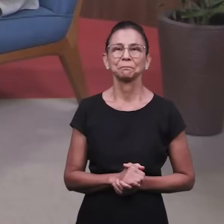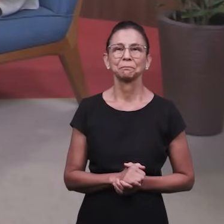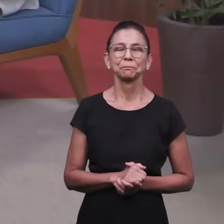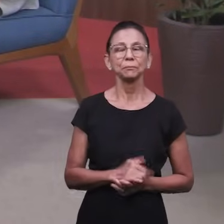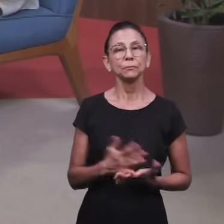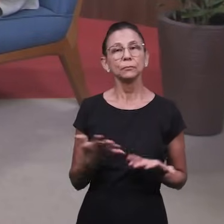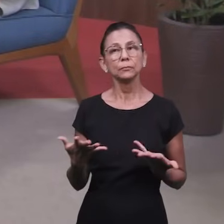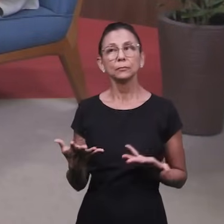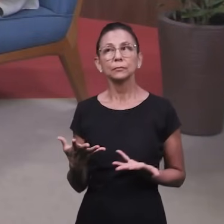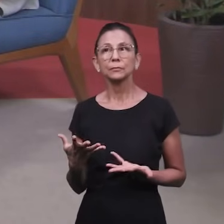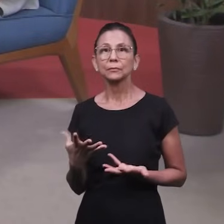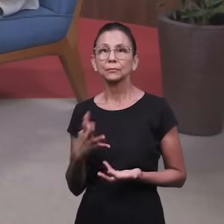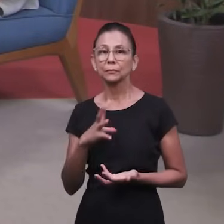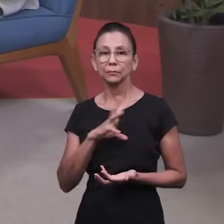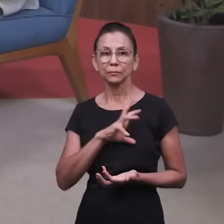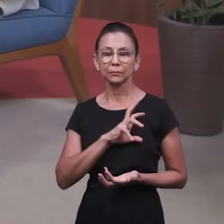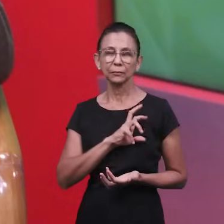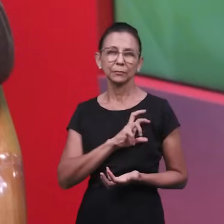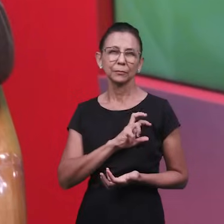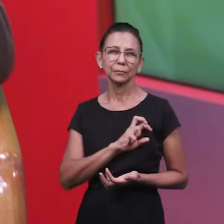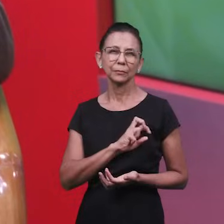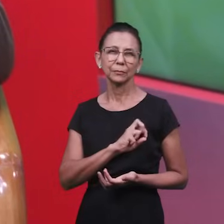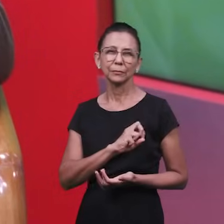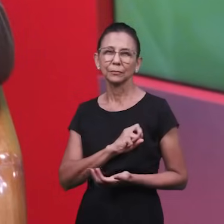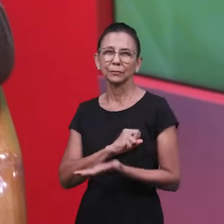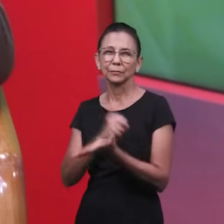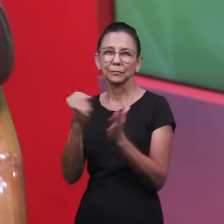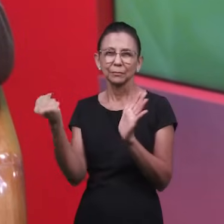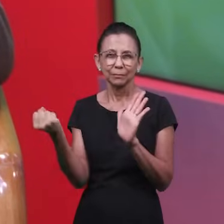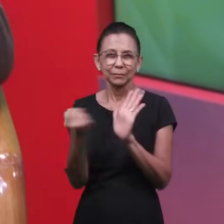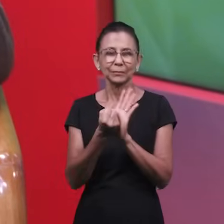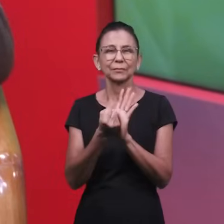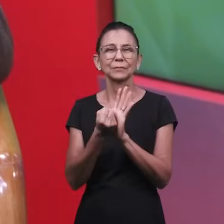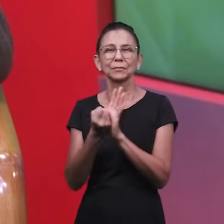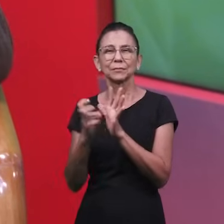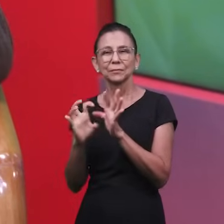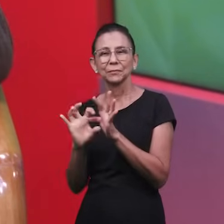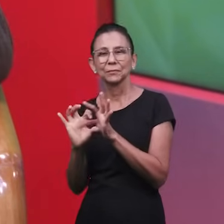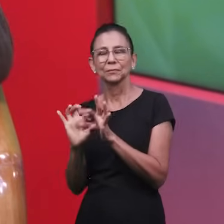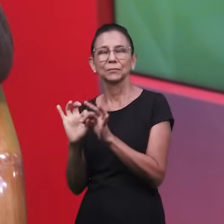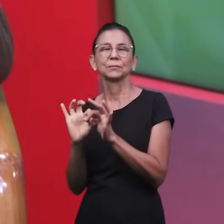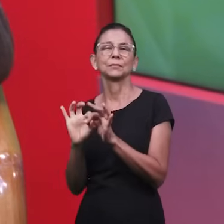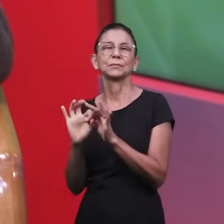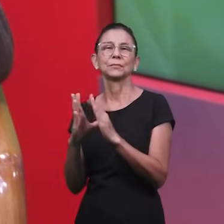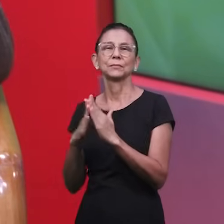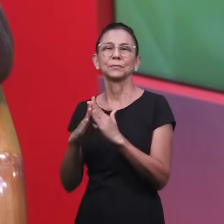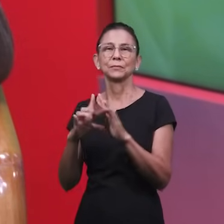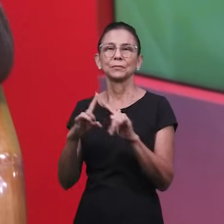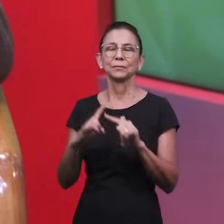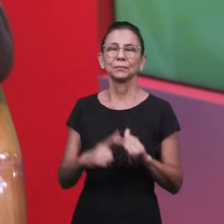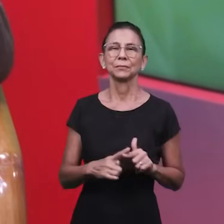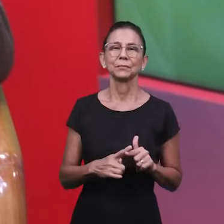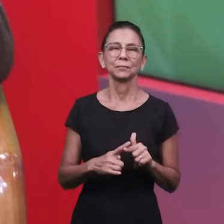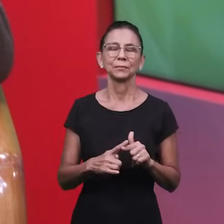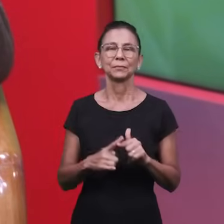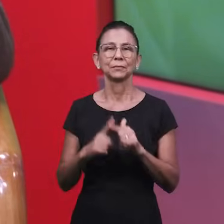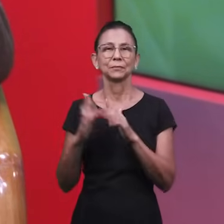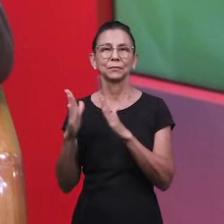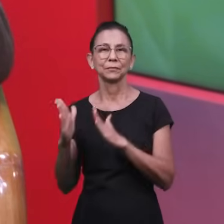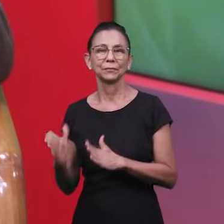Não é? O amor que selou esta união, que